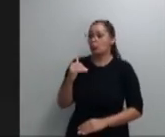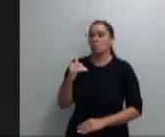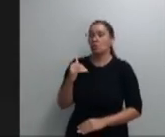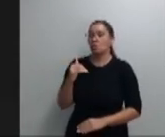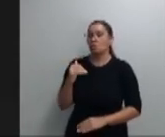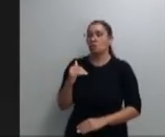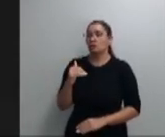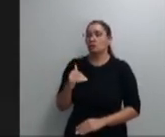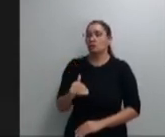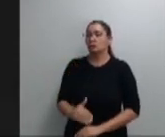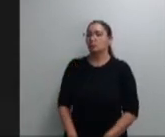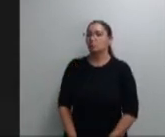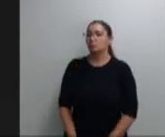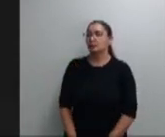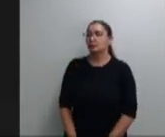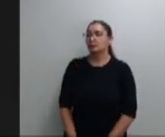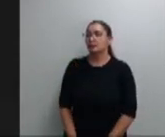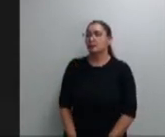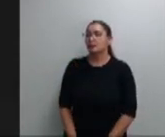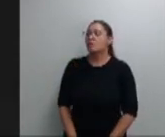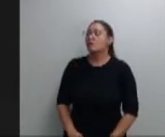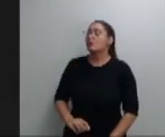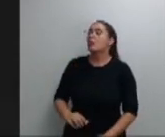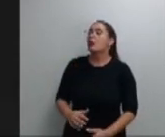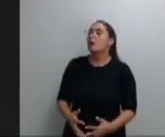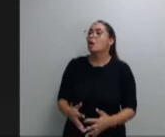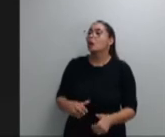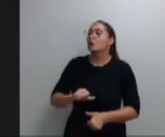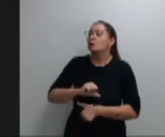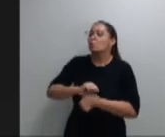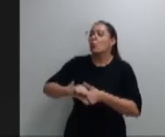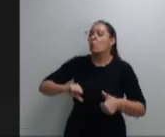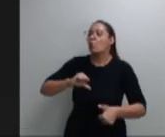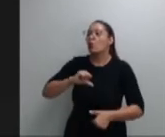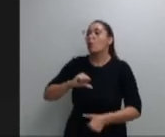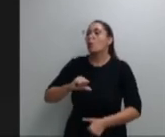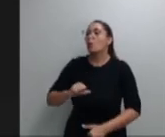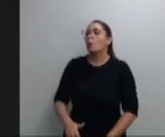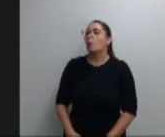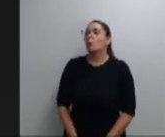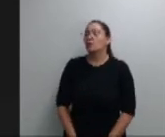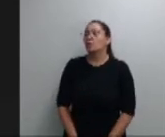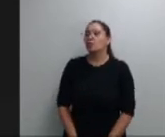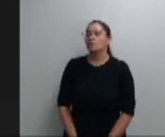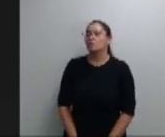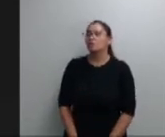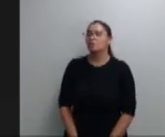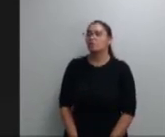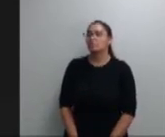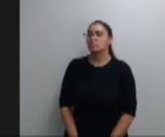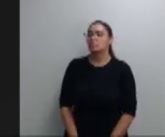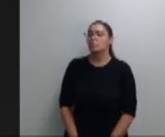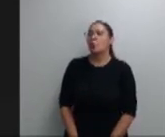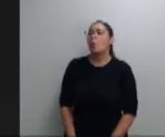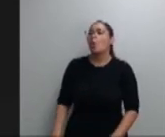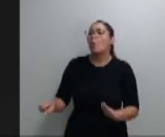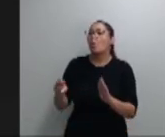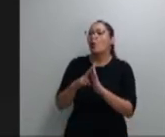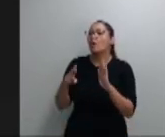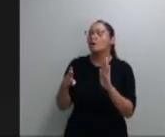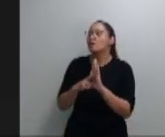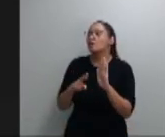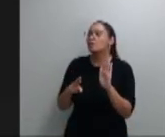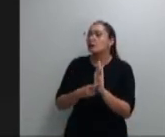isso então a alteração seria a modificação do sentido da redação de uma regra ou de uma realidade pré